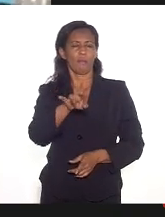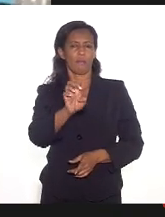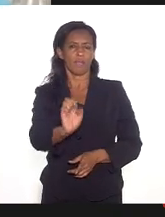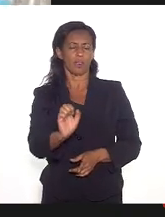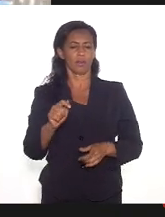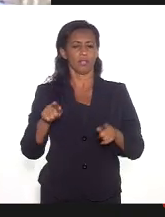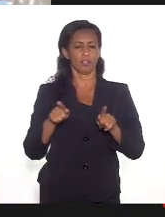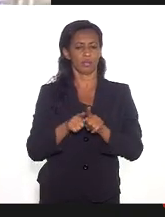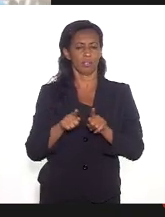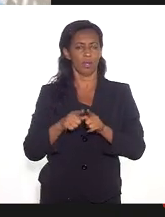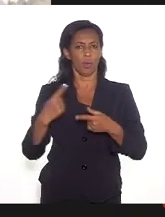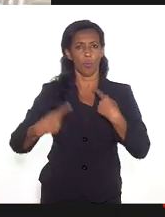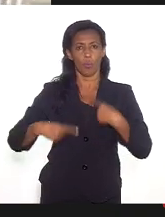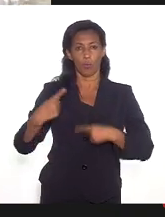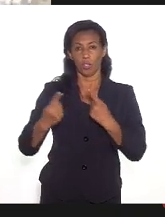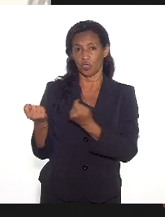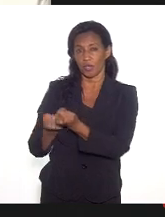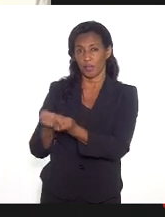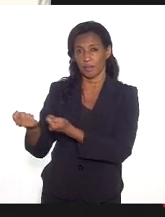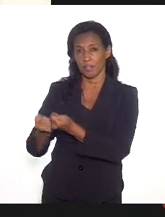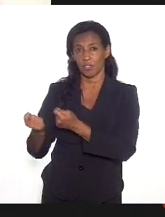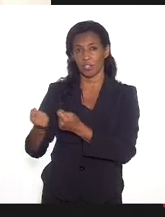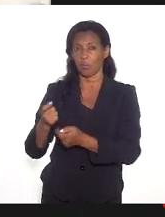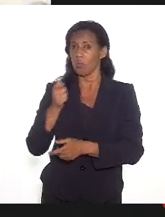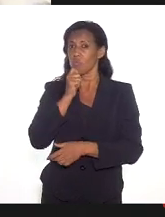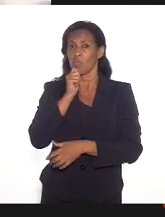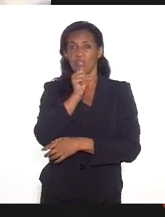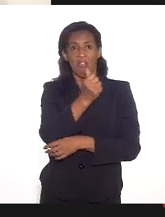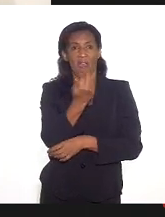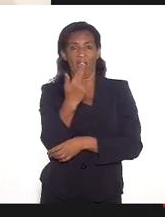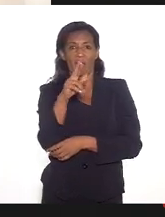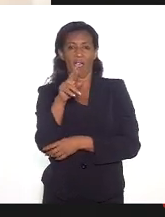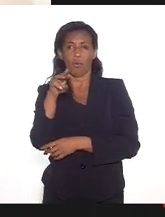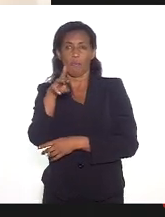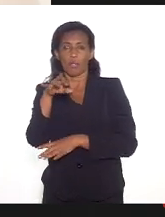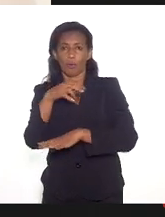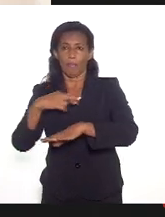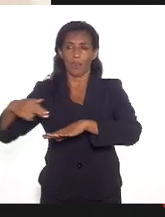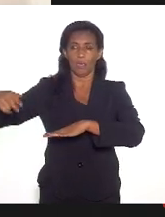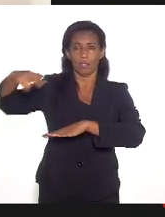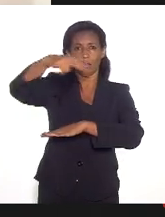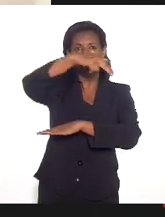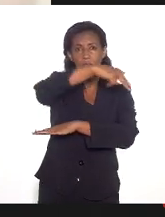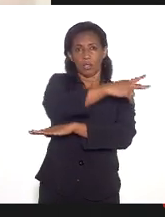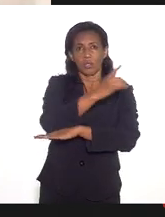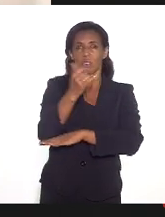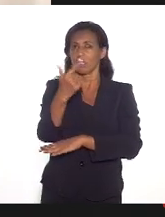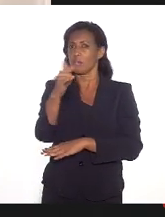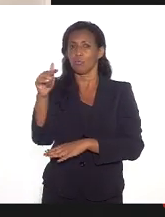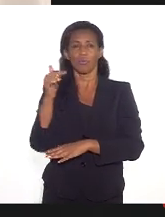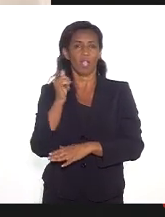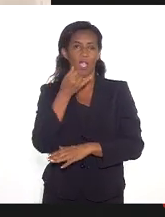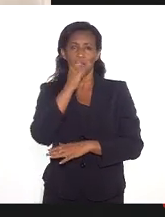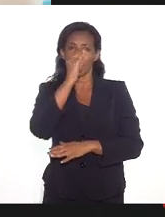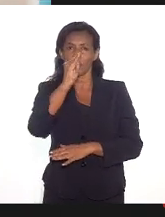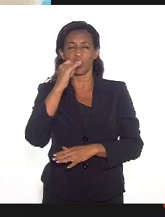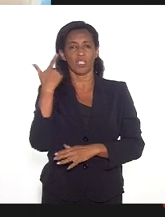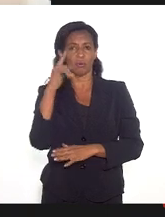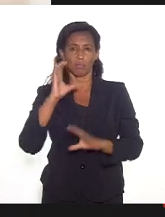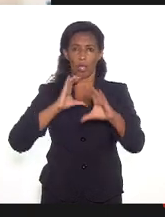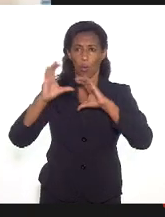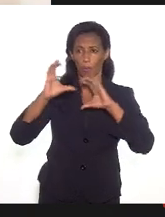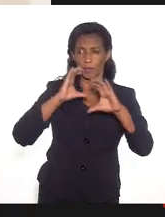uma política sistêmica. Não adianta ter o arco metropolitano se não tiver energia na Baixada, se não tiver telecomunicações, se não